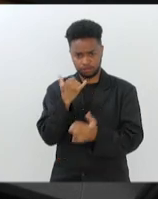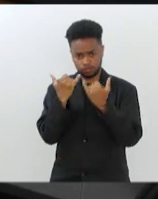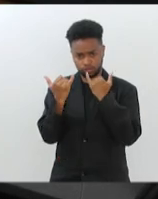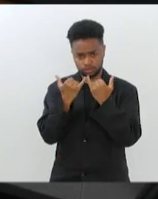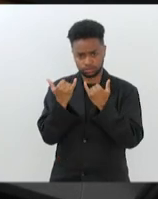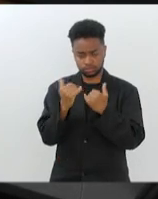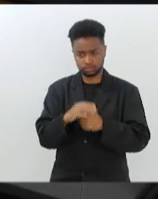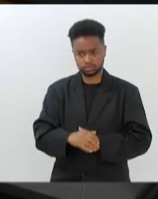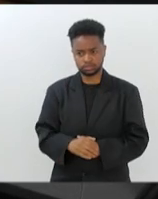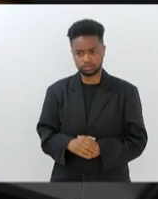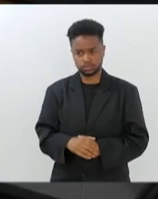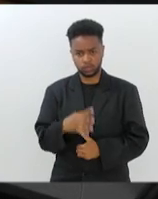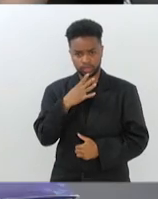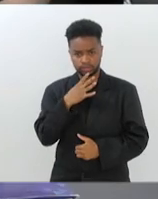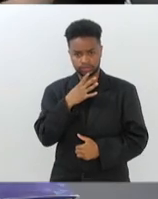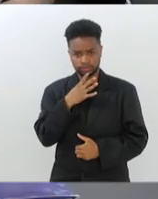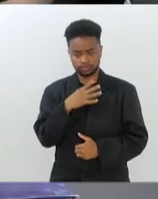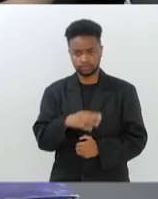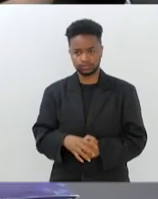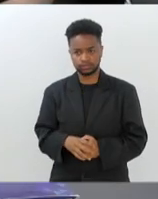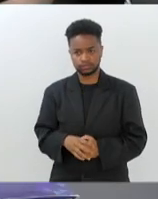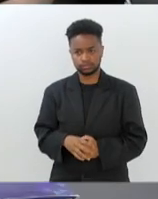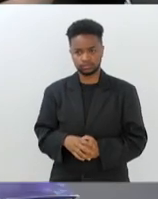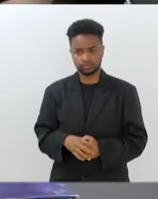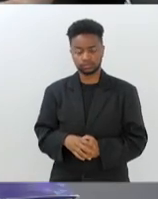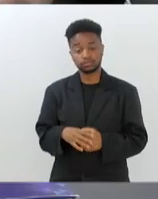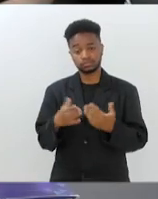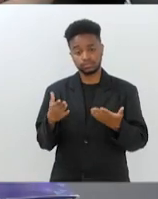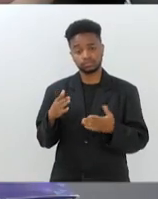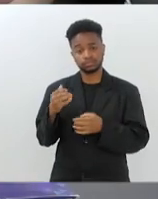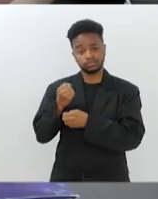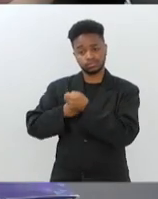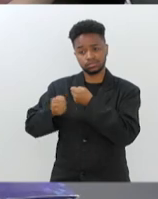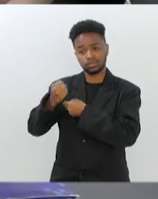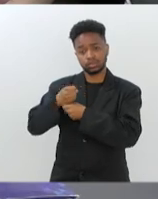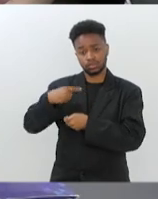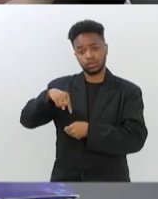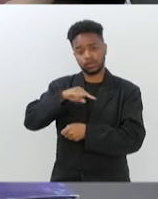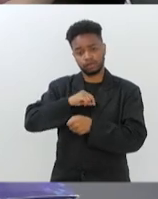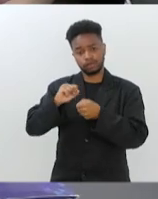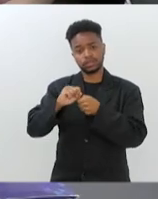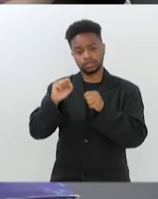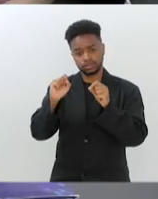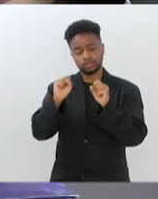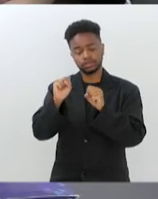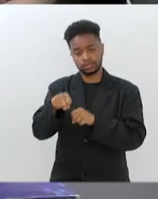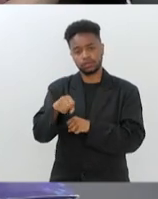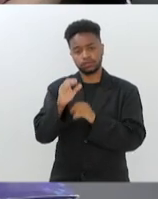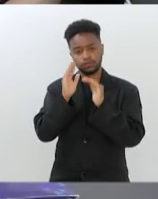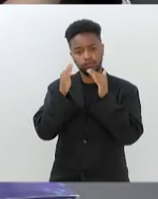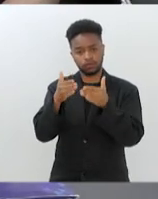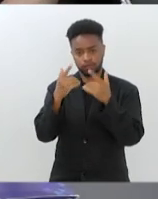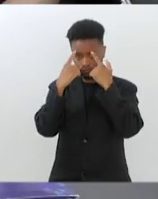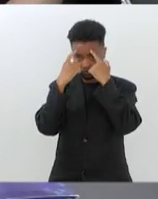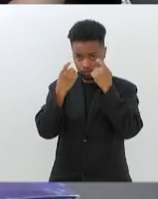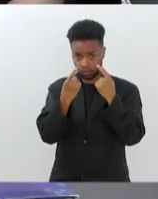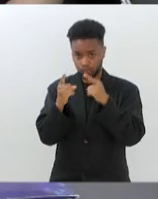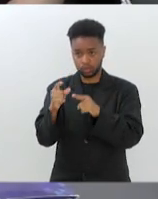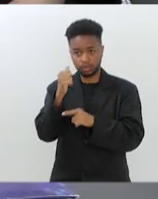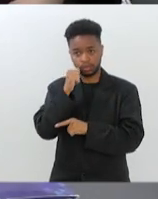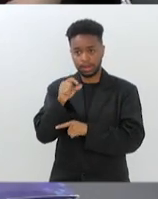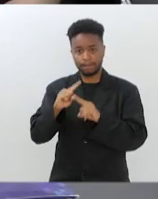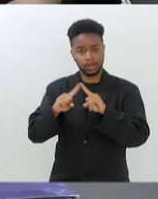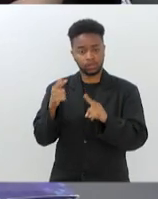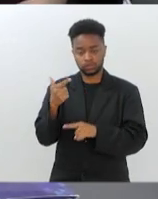conhece essa campanha bom nós ao longo desse último ano fizemos campanha voltada para violência contra a mulher tá mas não tinha esse